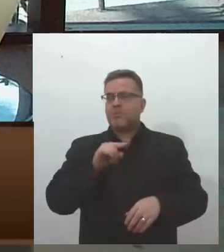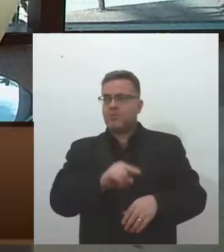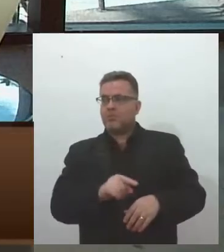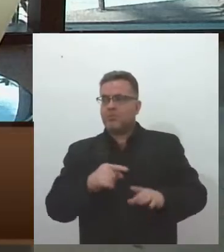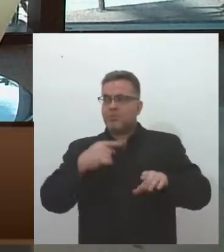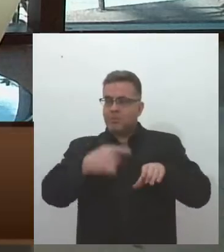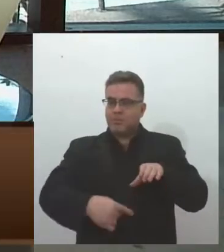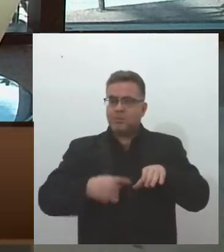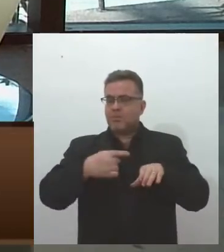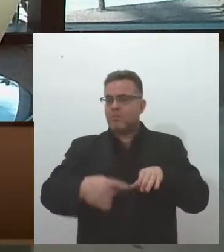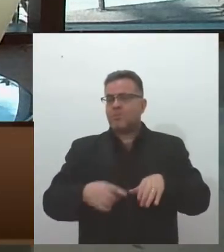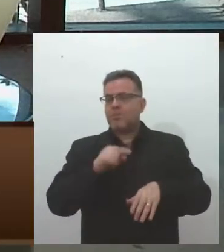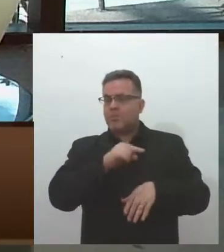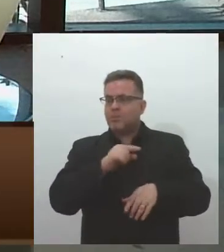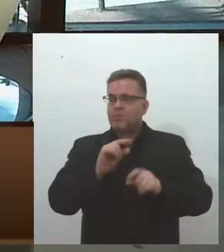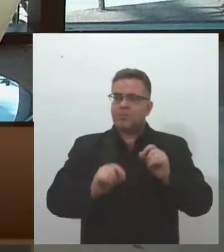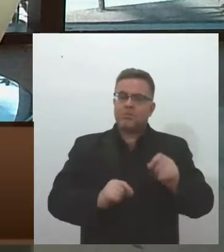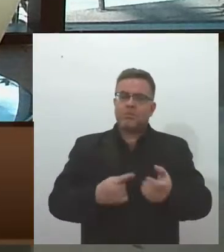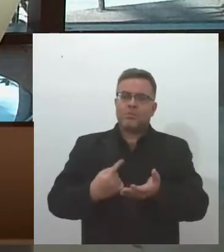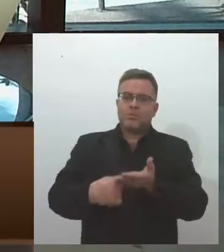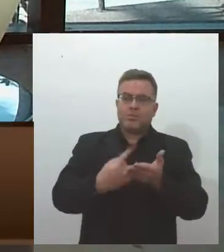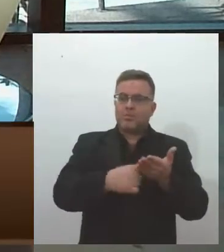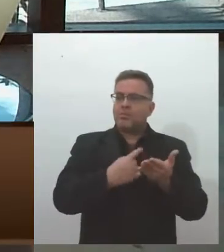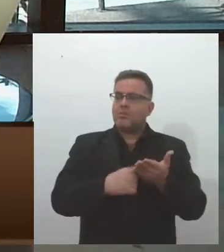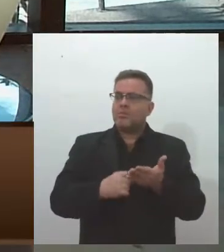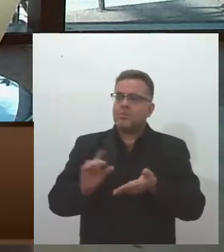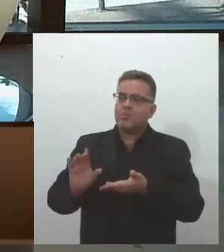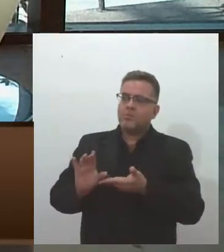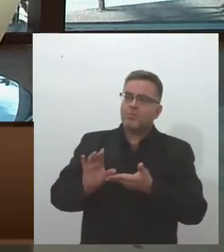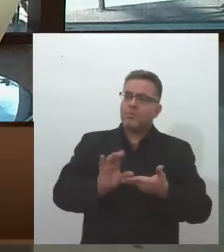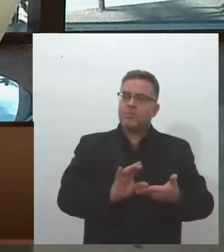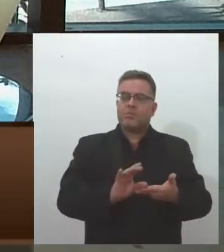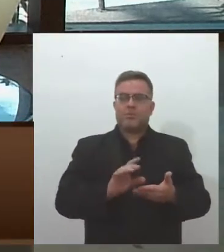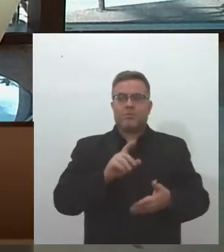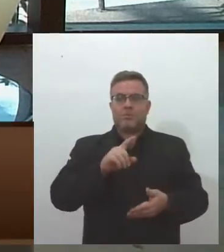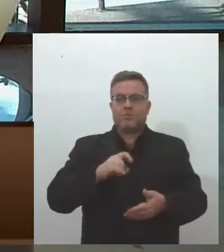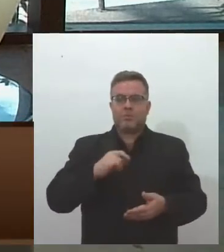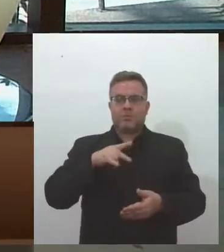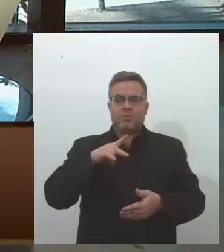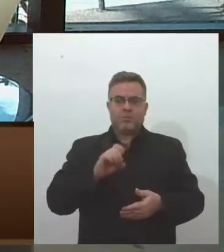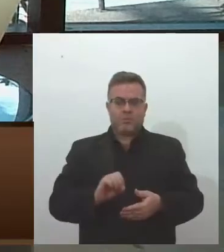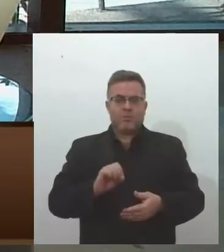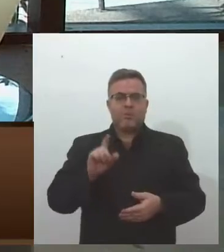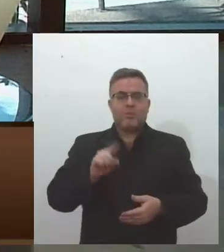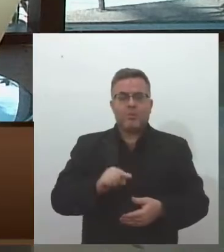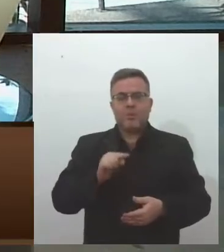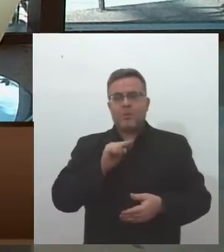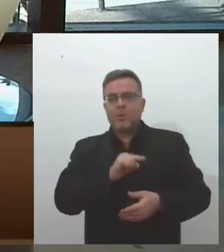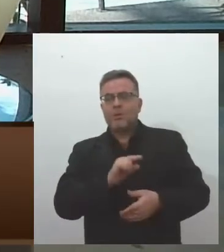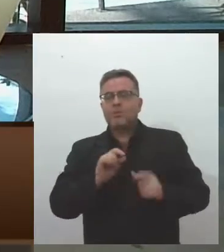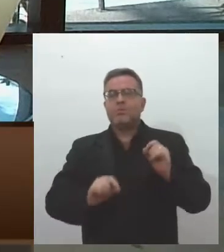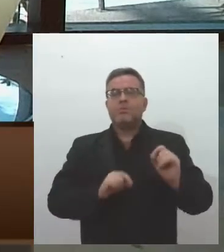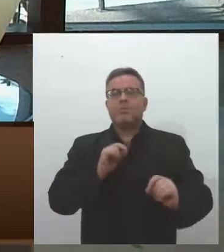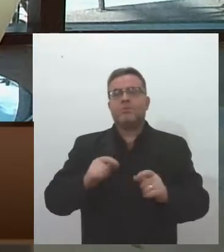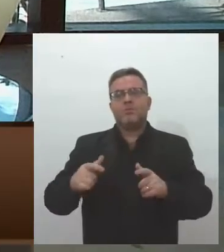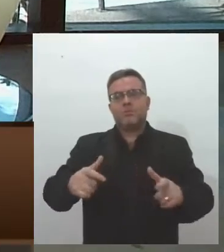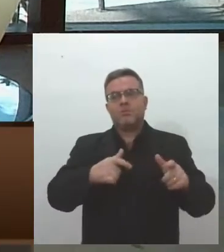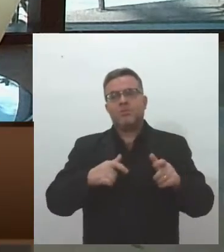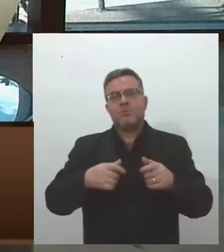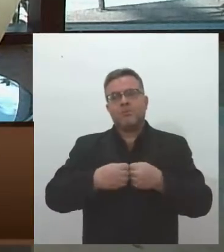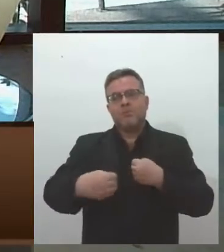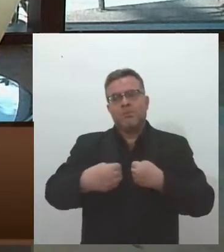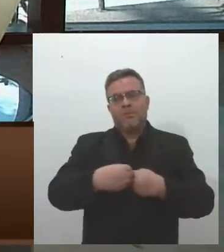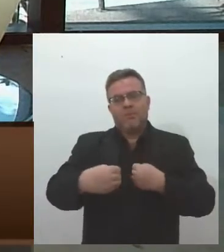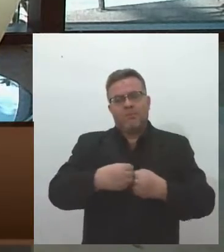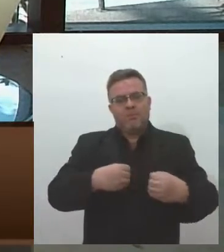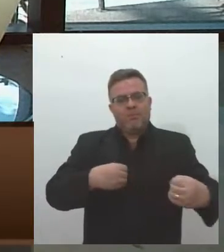buscado parcerias também com relação a Xingol, ali aquele complexo, juntamente até com os estados vizinhos, né?